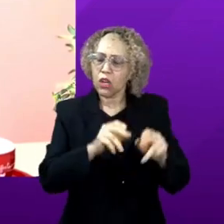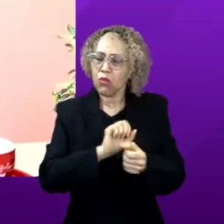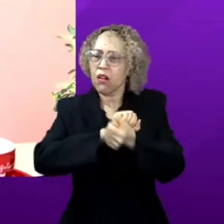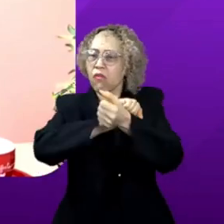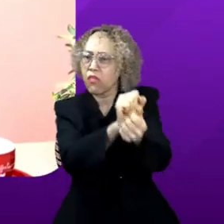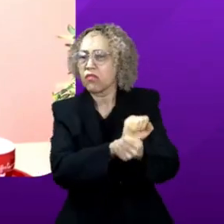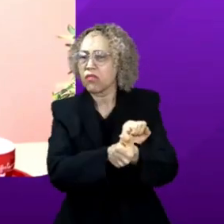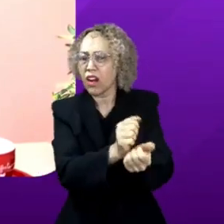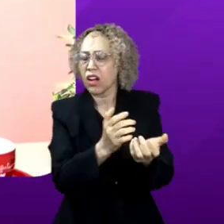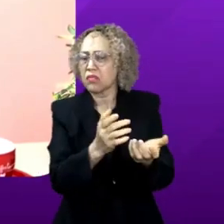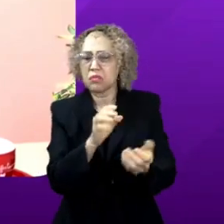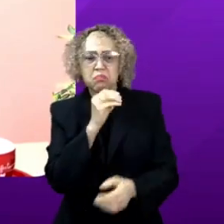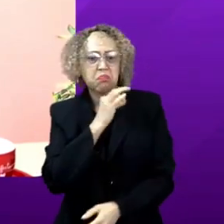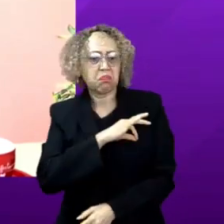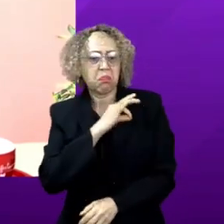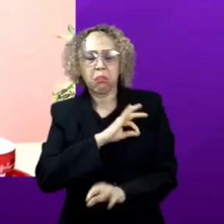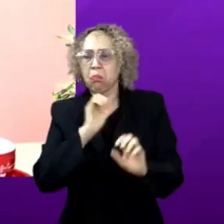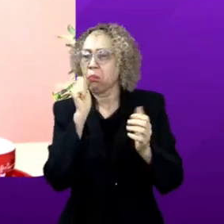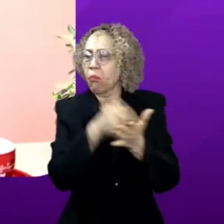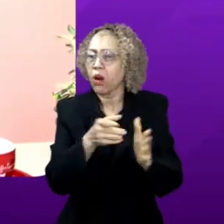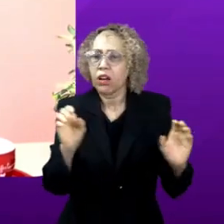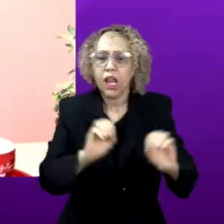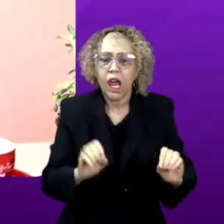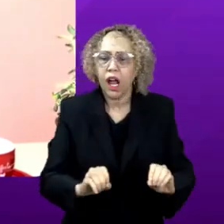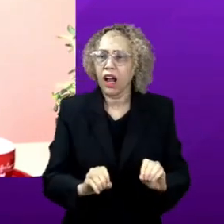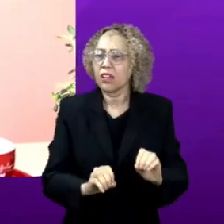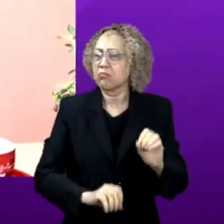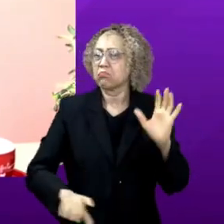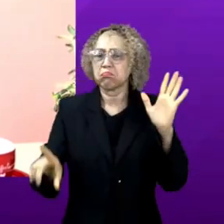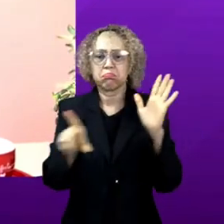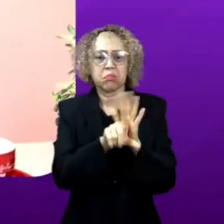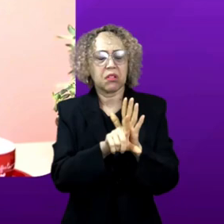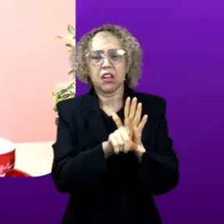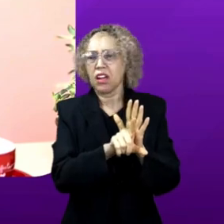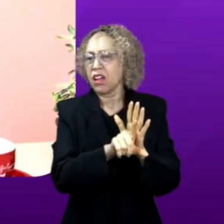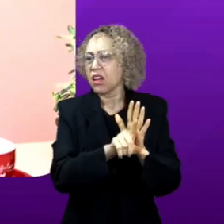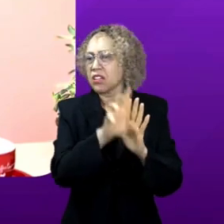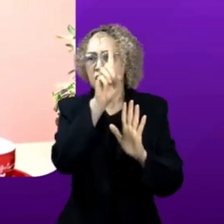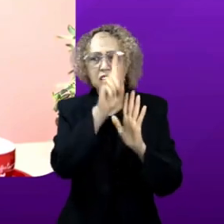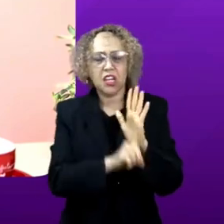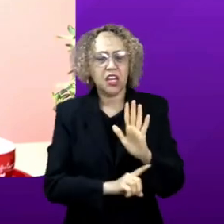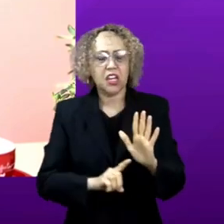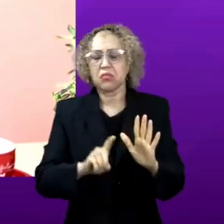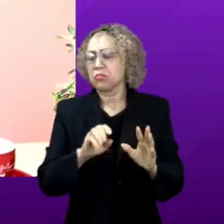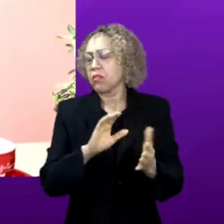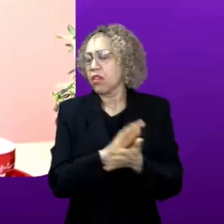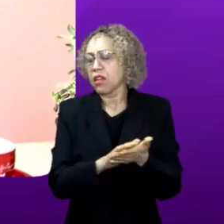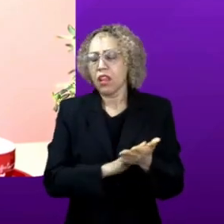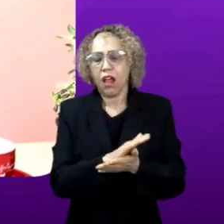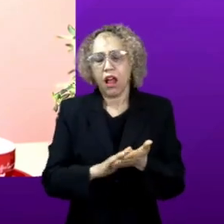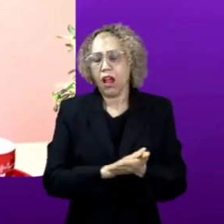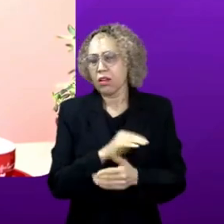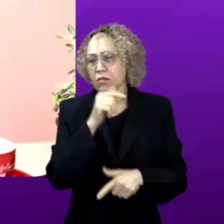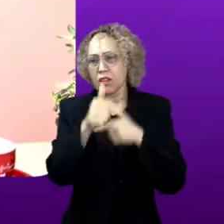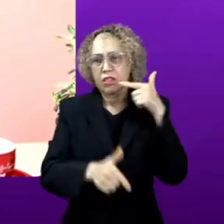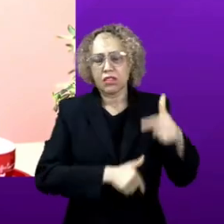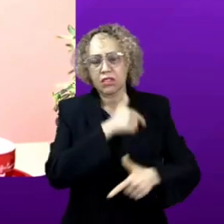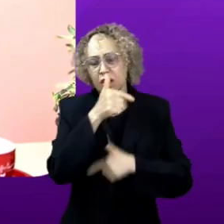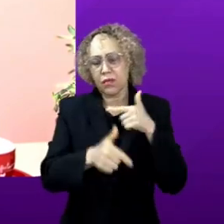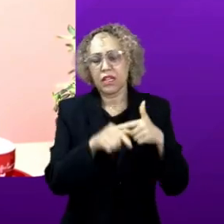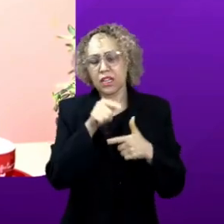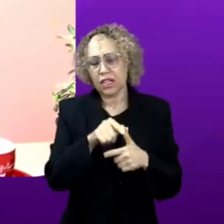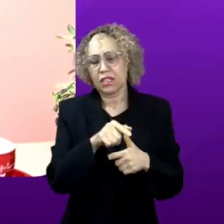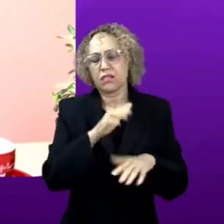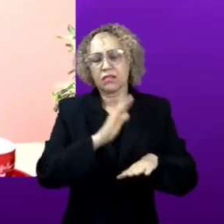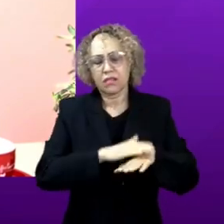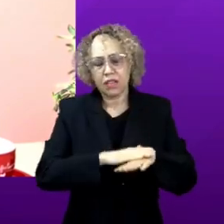de remuneração e sequer reconhecimento social por esse trabalho realizado com as suas famílias, nas